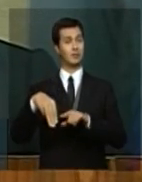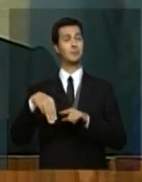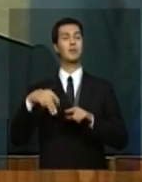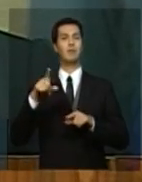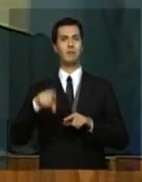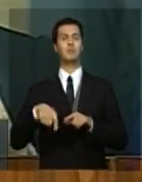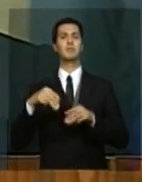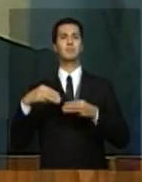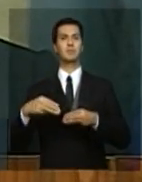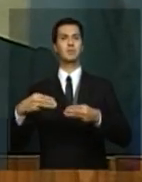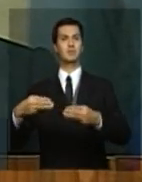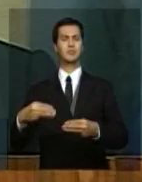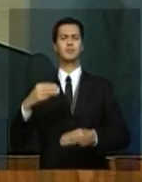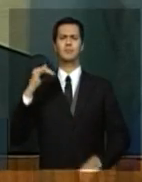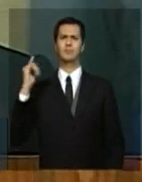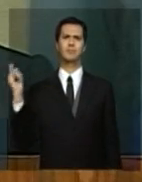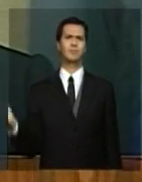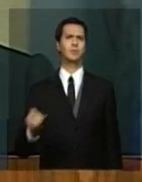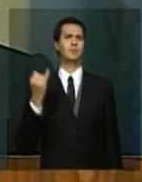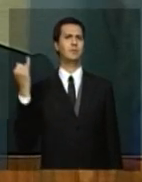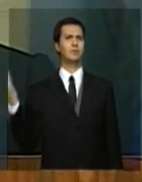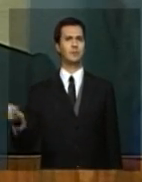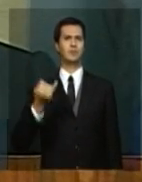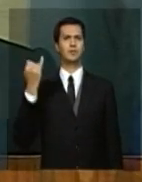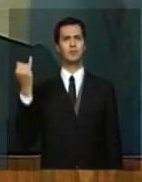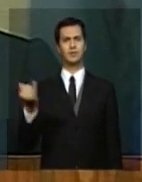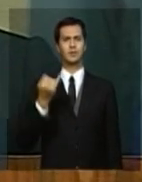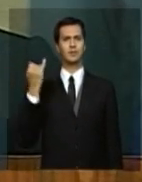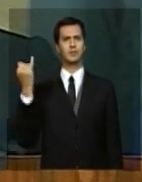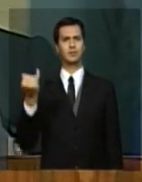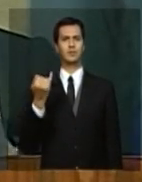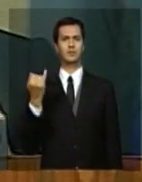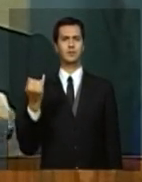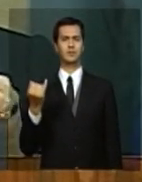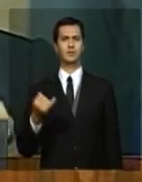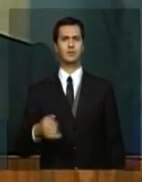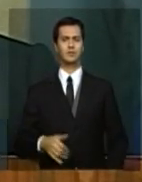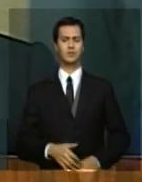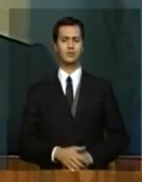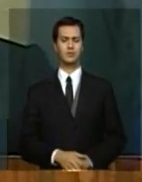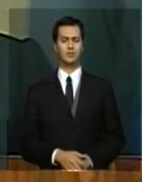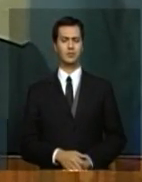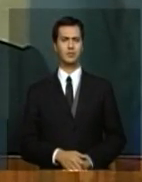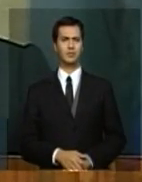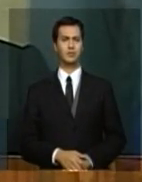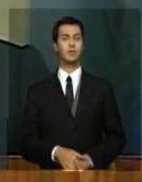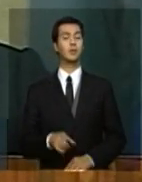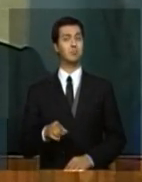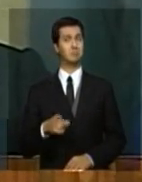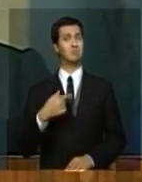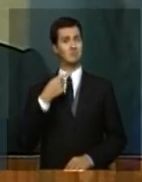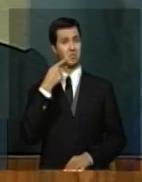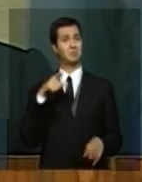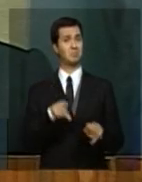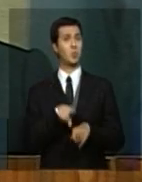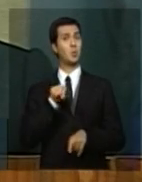Ministérios mais importante e que sai eu diria fundamental